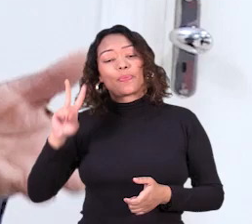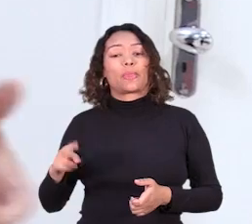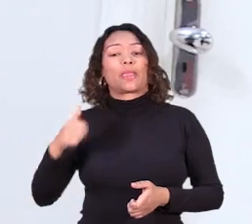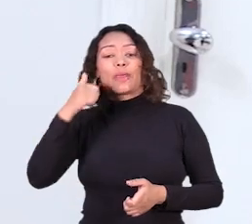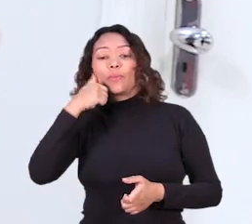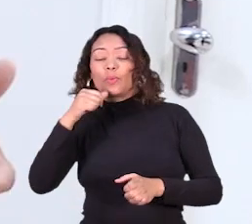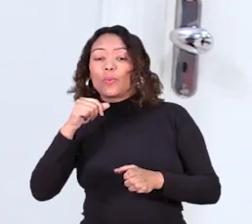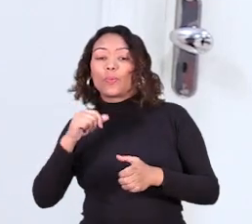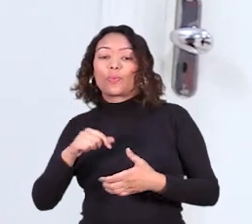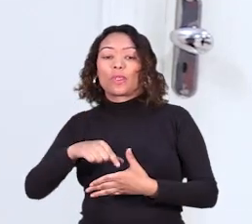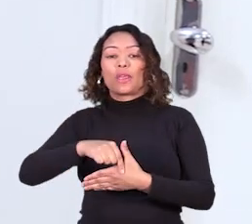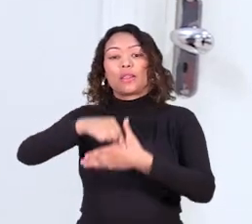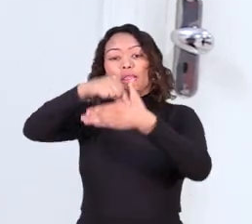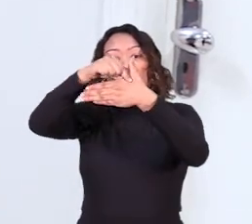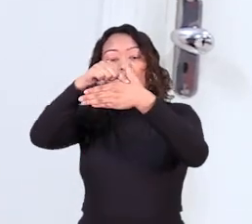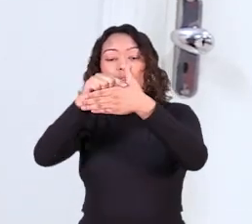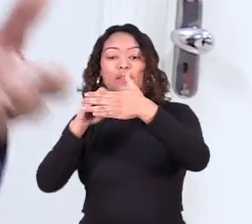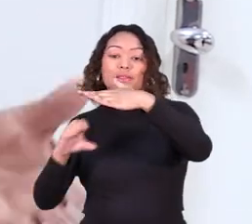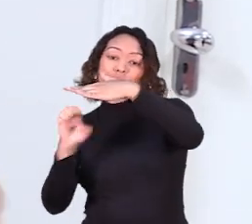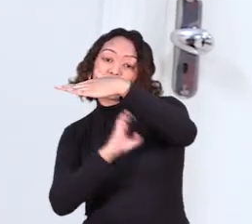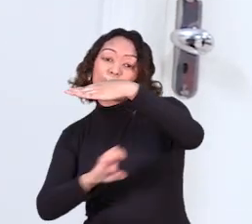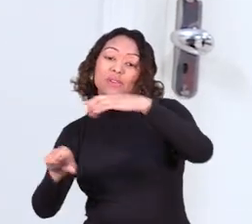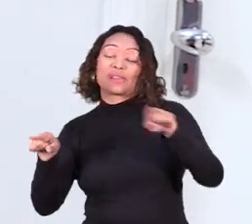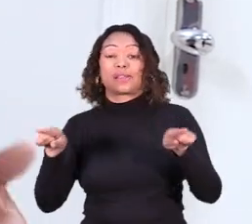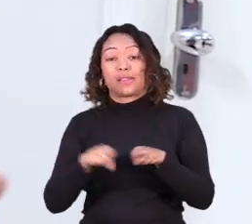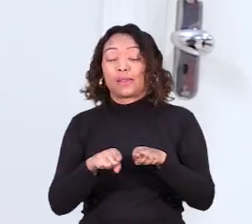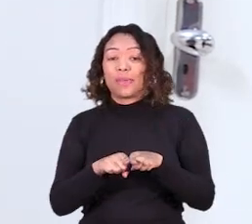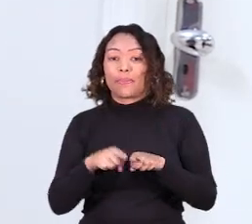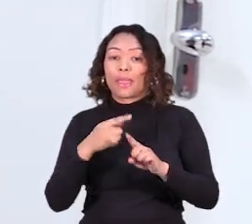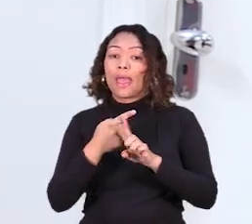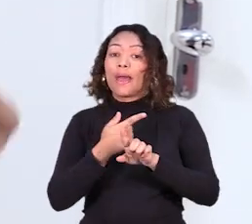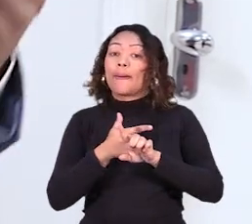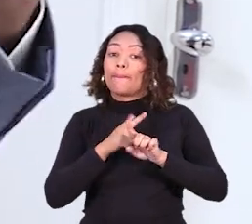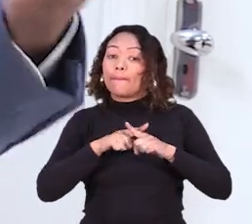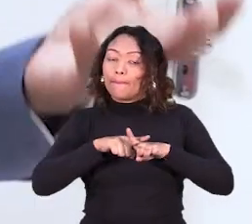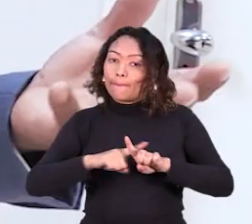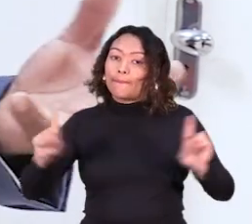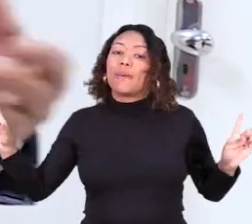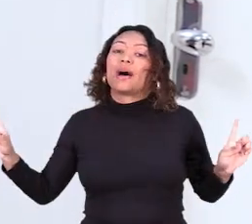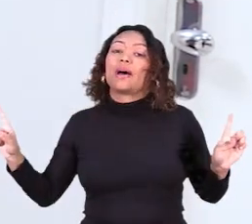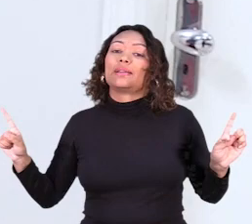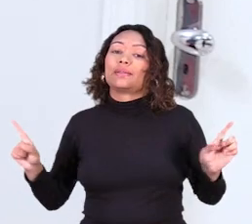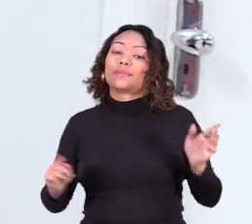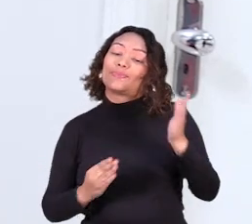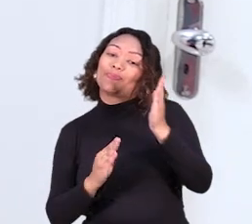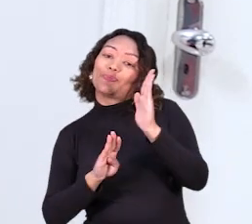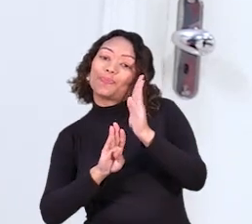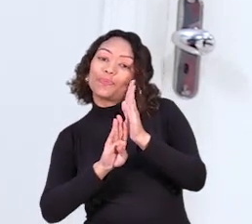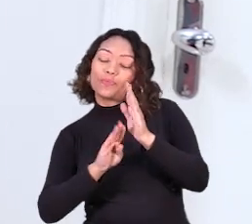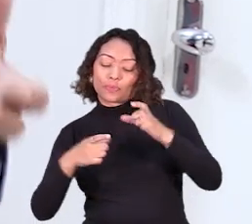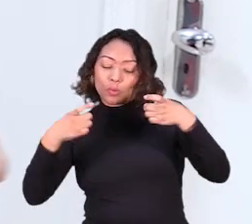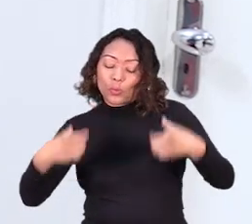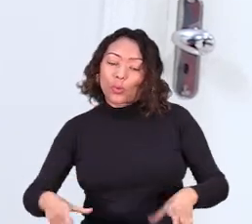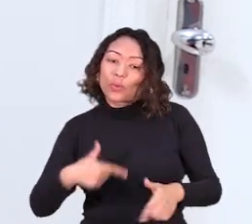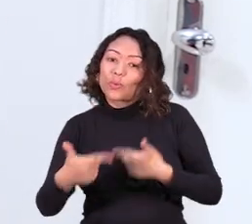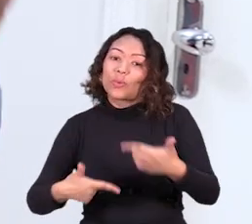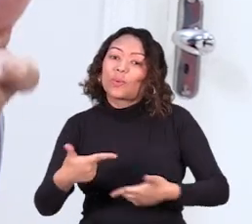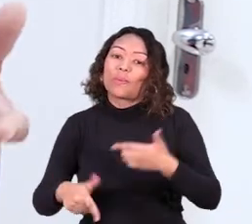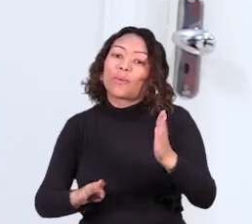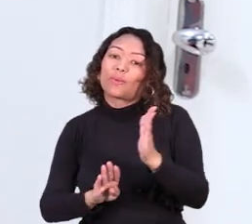na liderança de empresas. Elas são mulheres que se destacam no ambiente de trabalho por serem